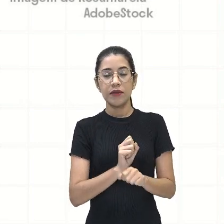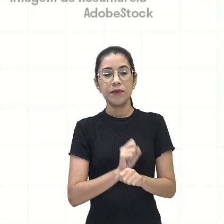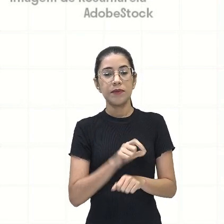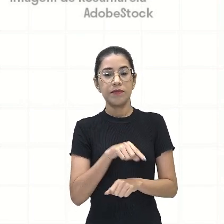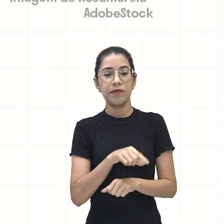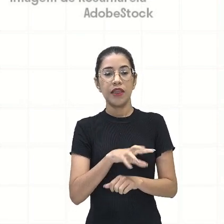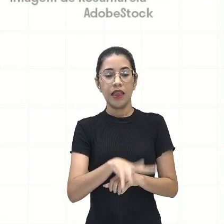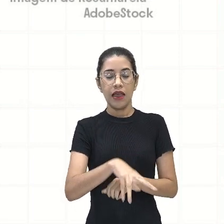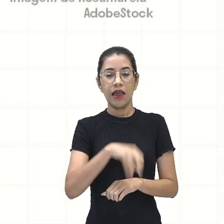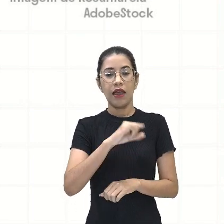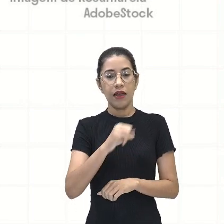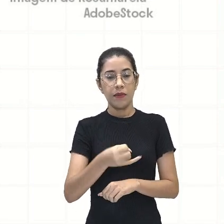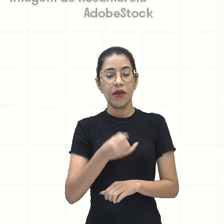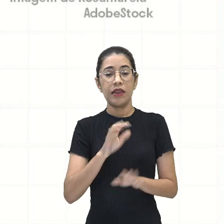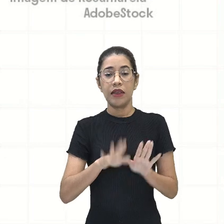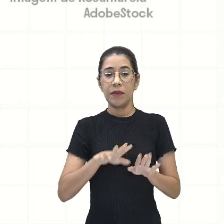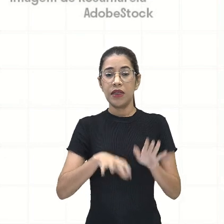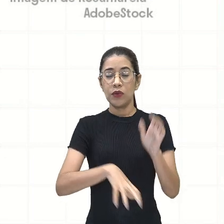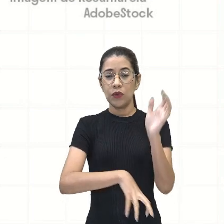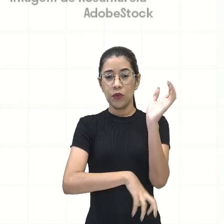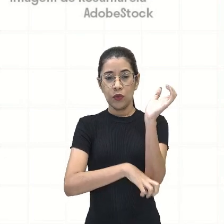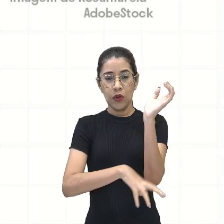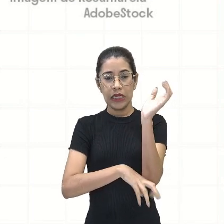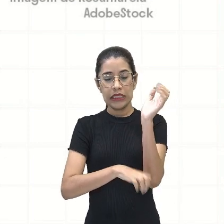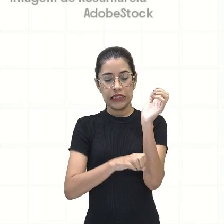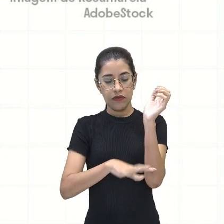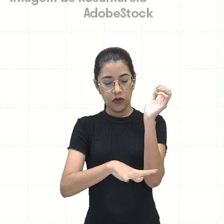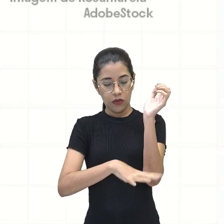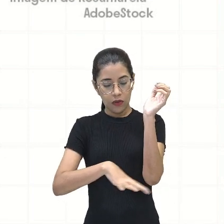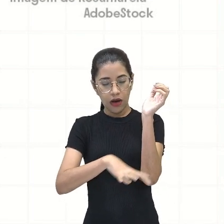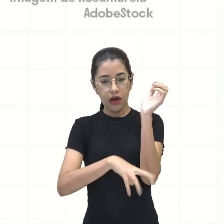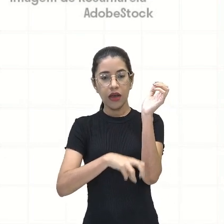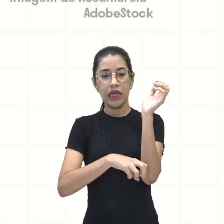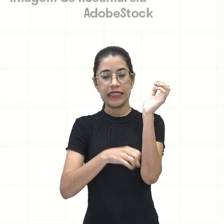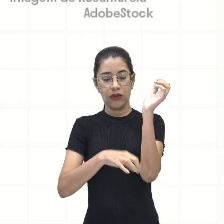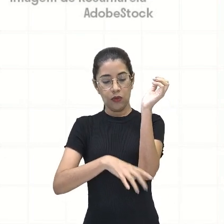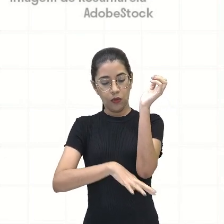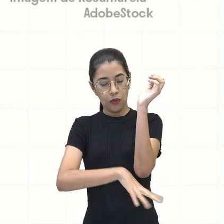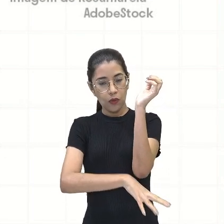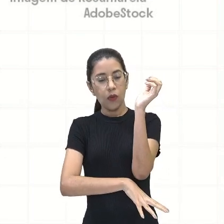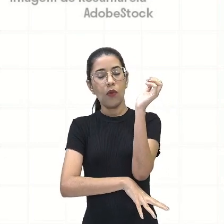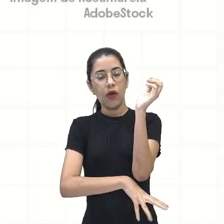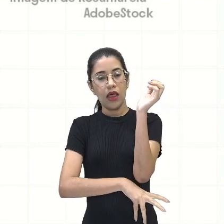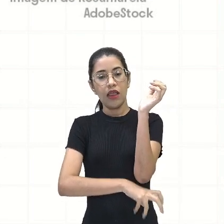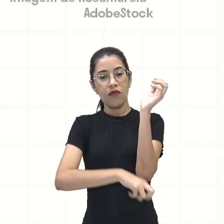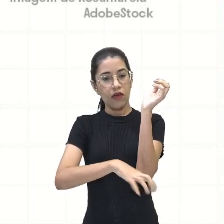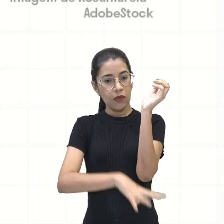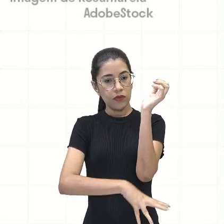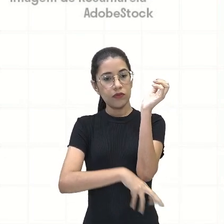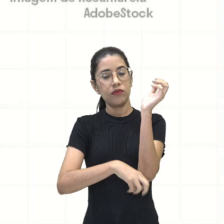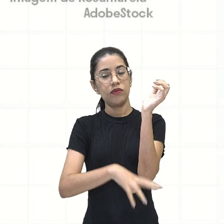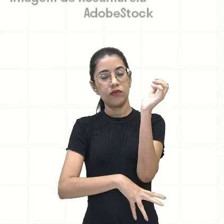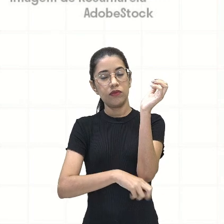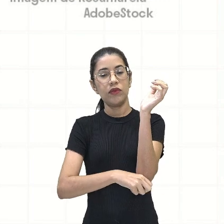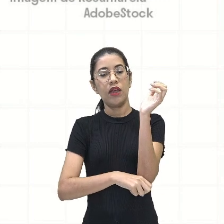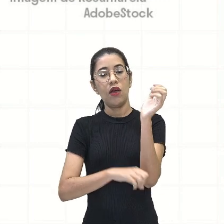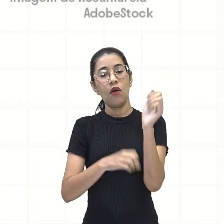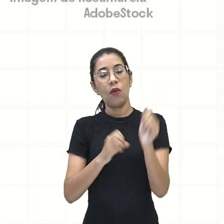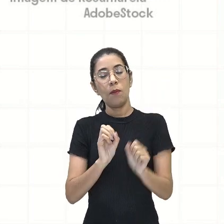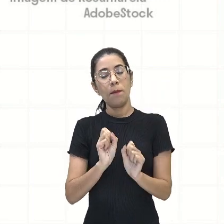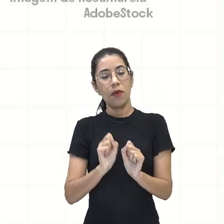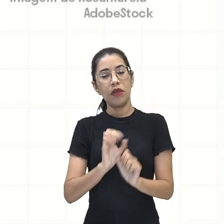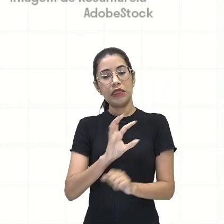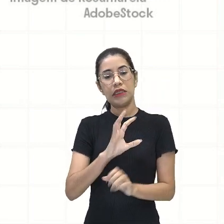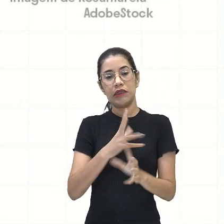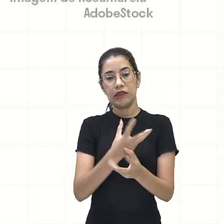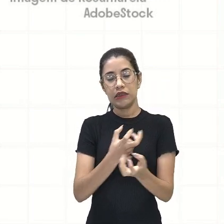dependendo do sistema de raízes, se for raízes superficial ou raízes profundas, essas plantas, elas vão ou secar ou elas